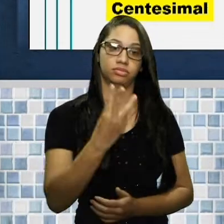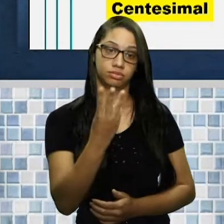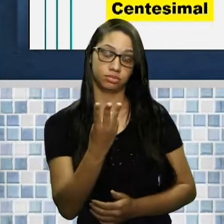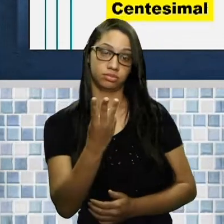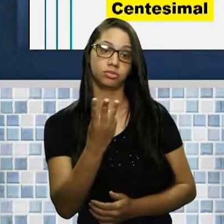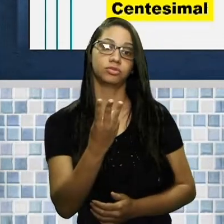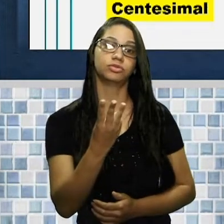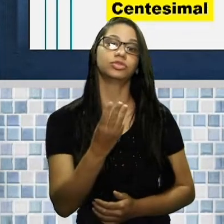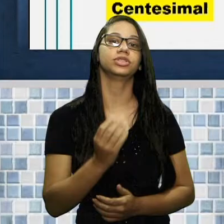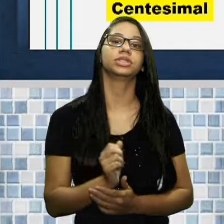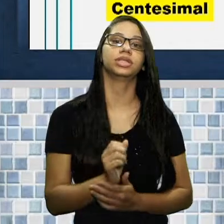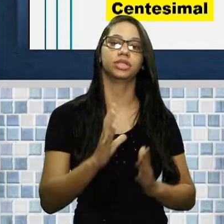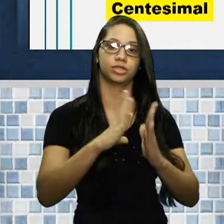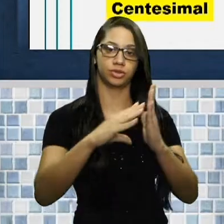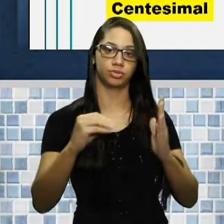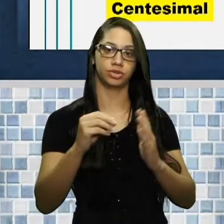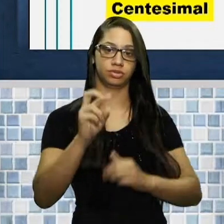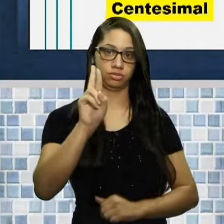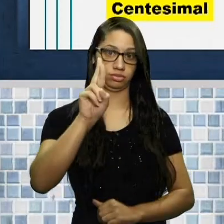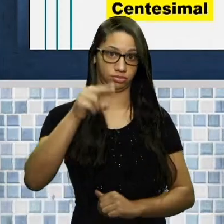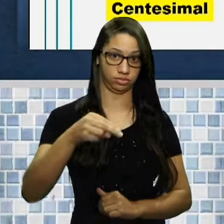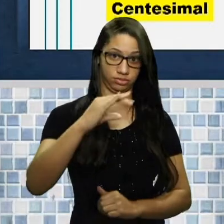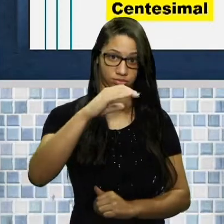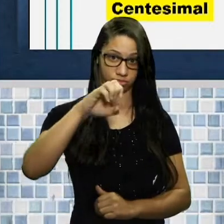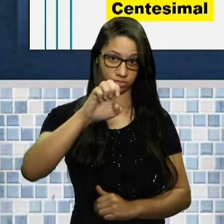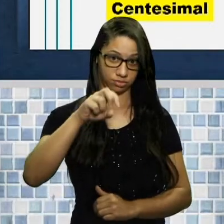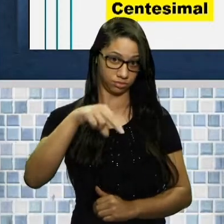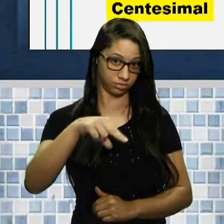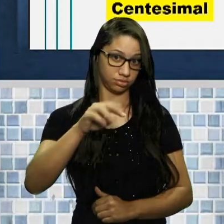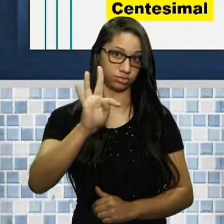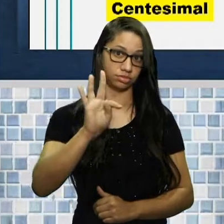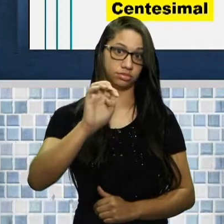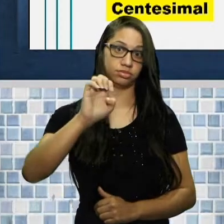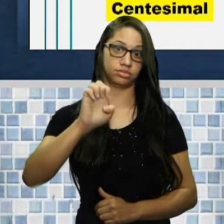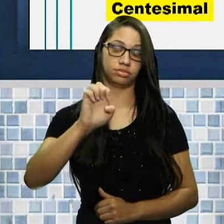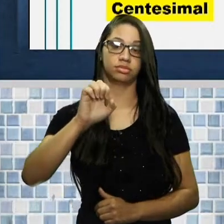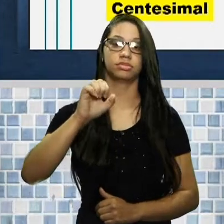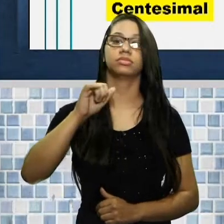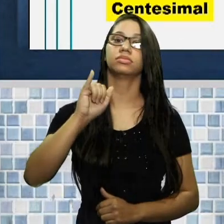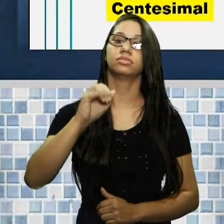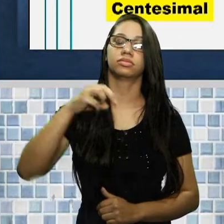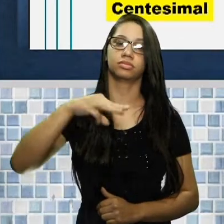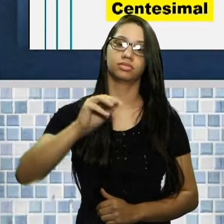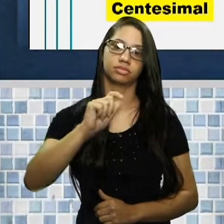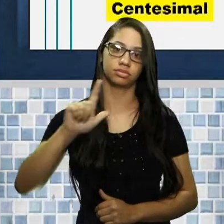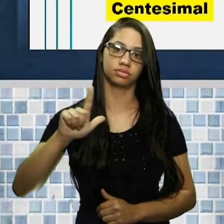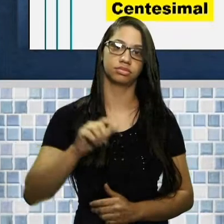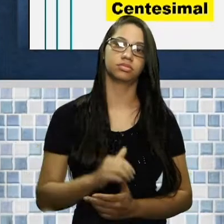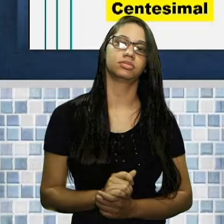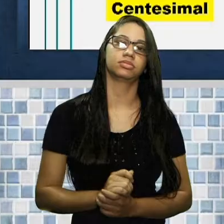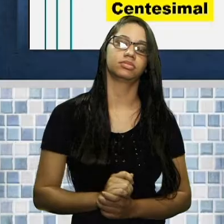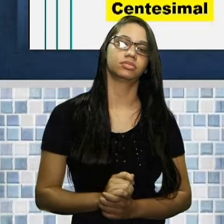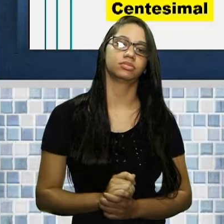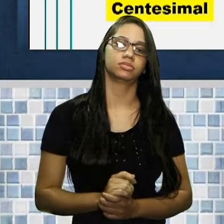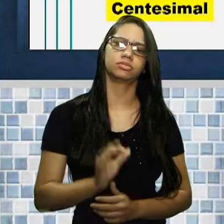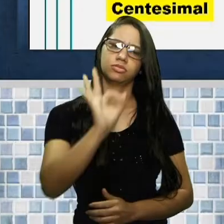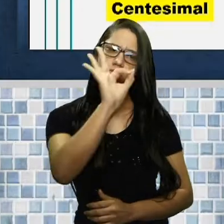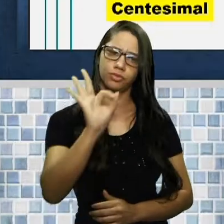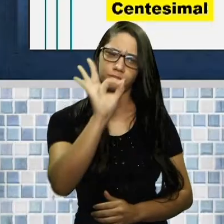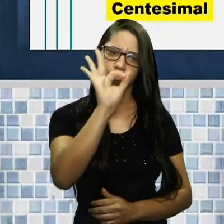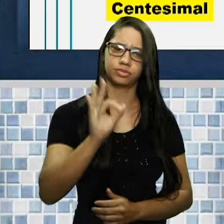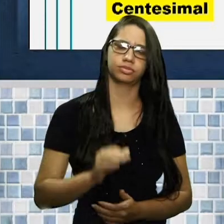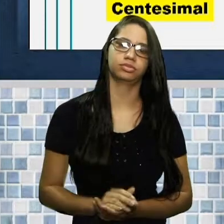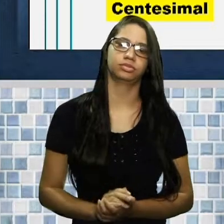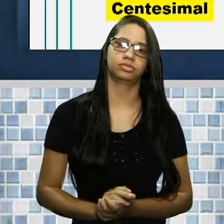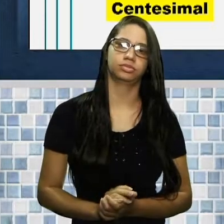maneiras de você representar uma razão centesimal, numa forma decimal e, por último, numa forma percentual. Lembrando